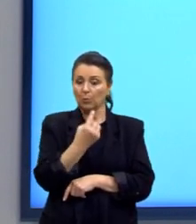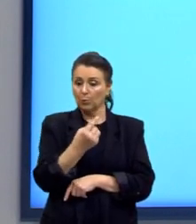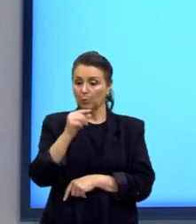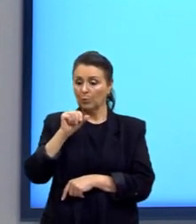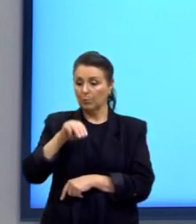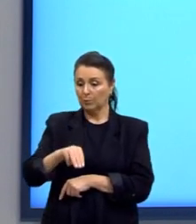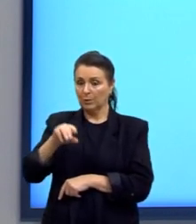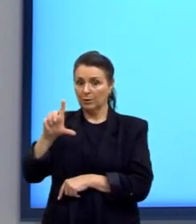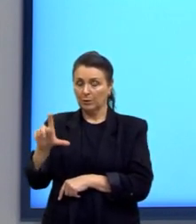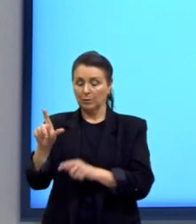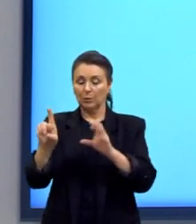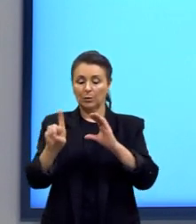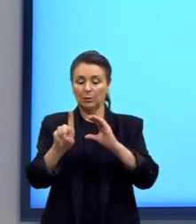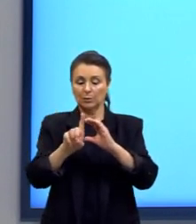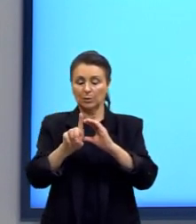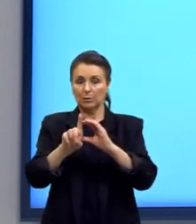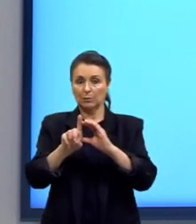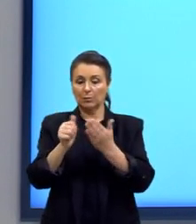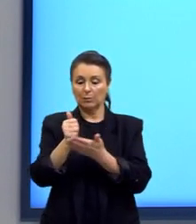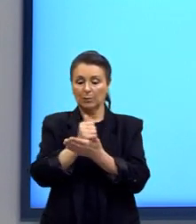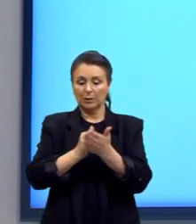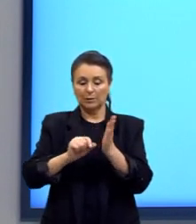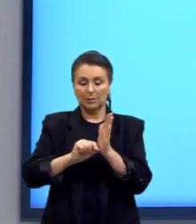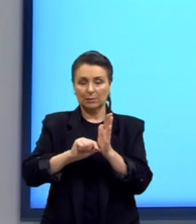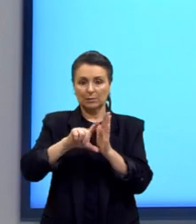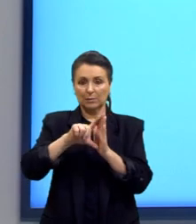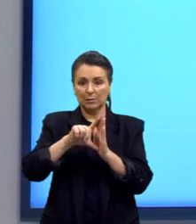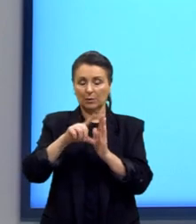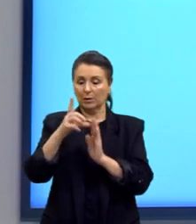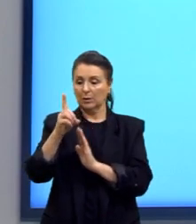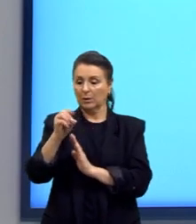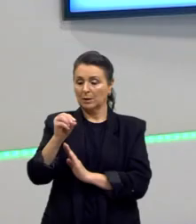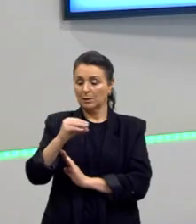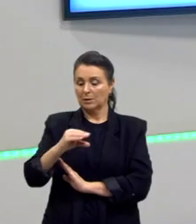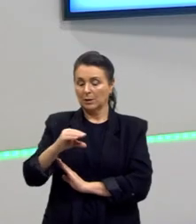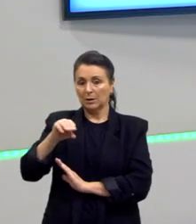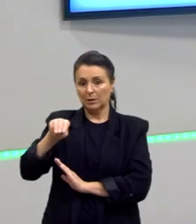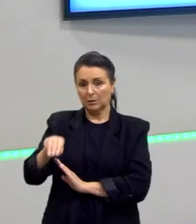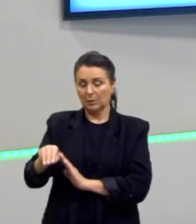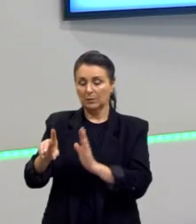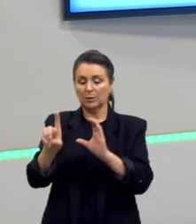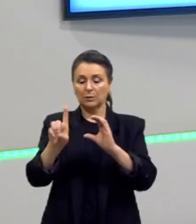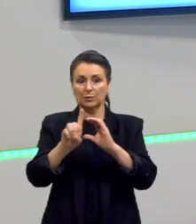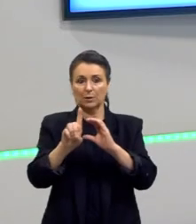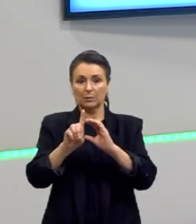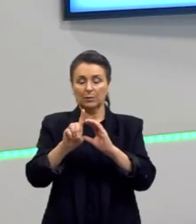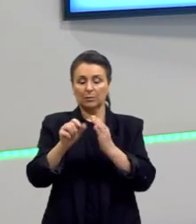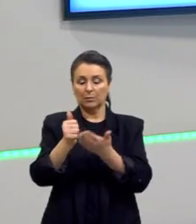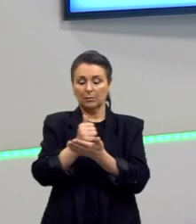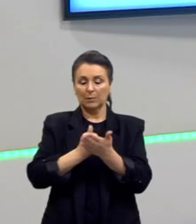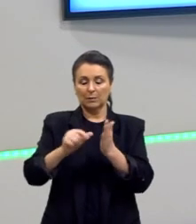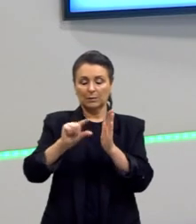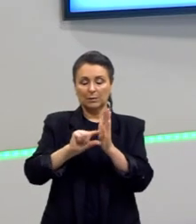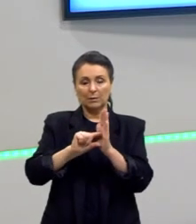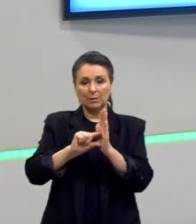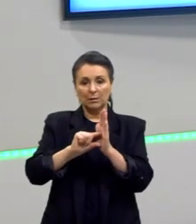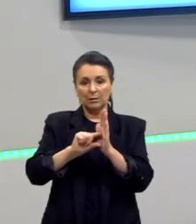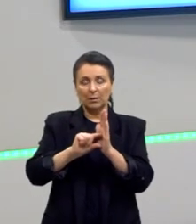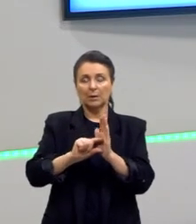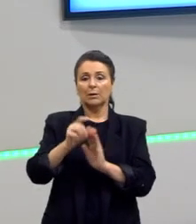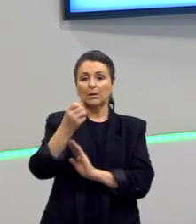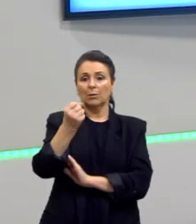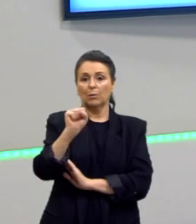o diâmetro da base maior que seria de 10 centímetros e o diâmetro da base menor de oito